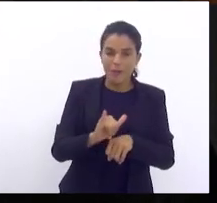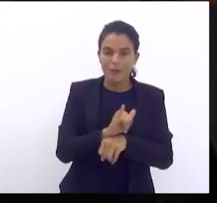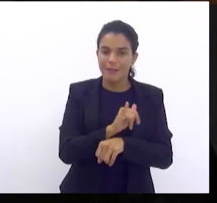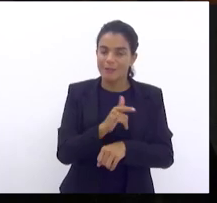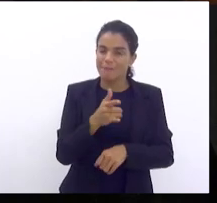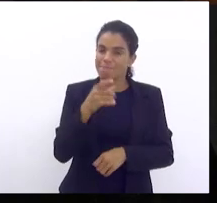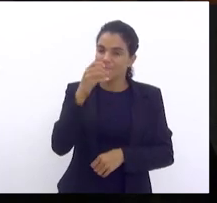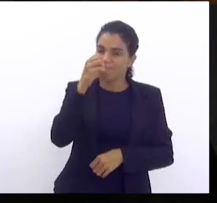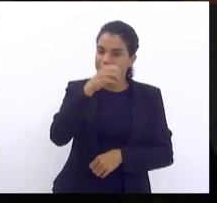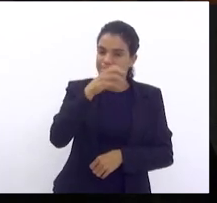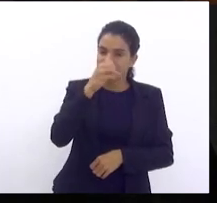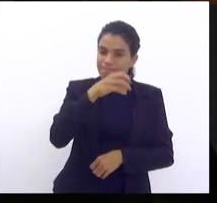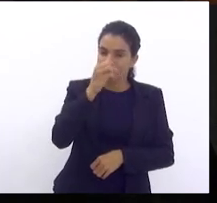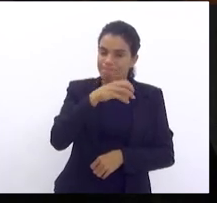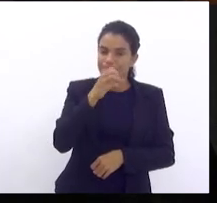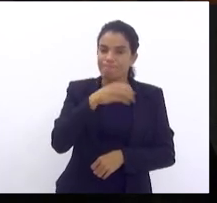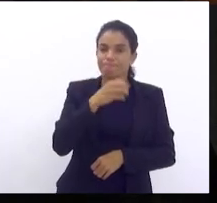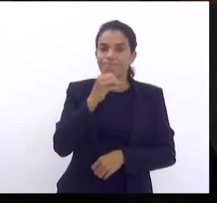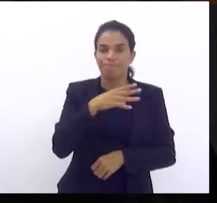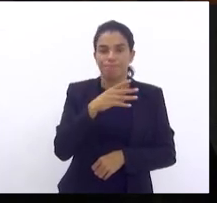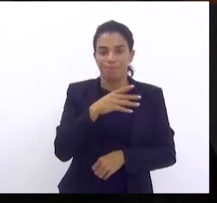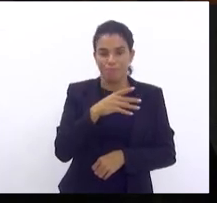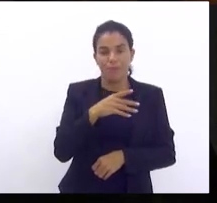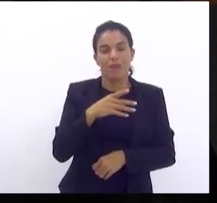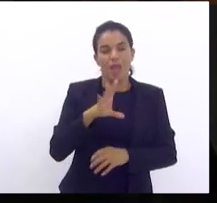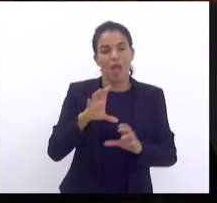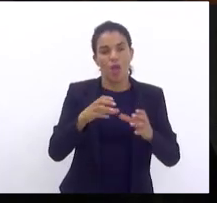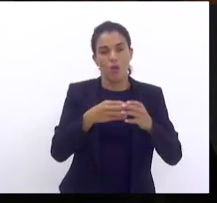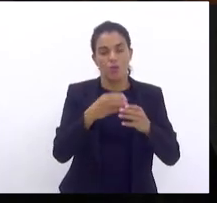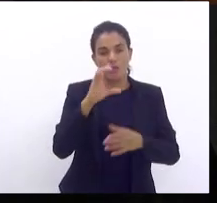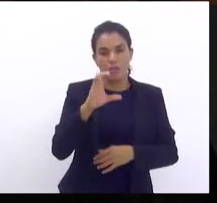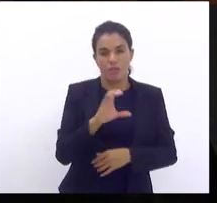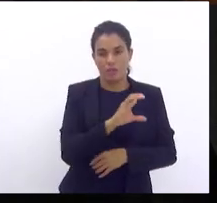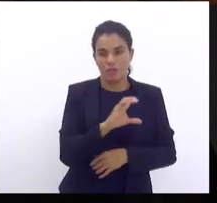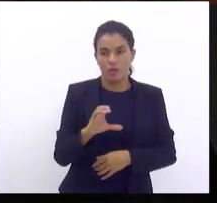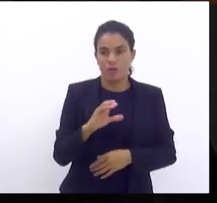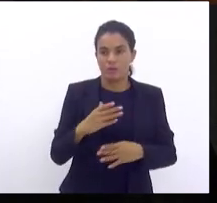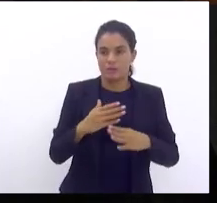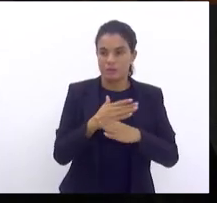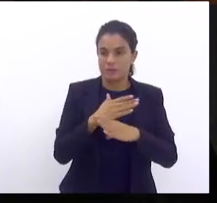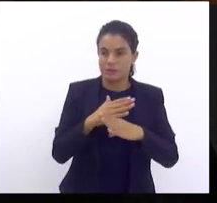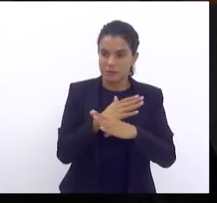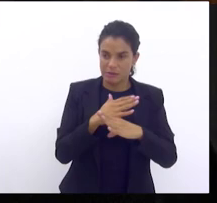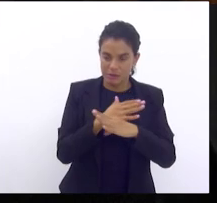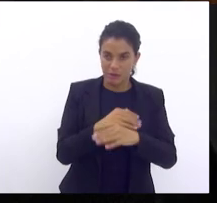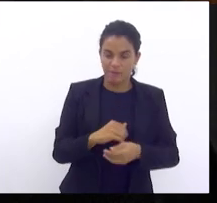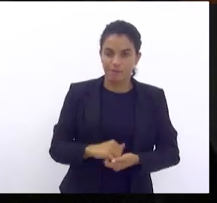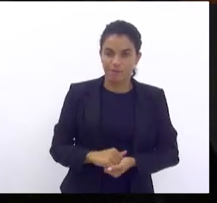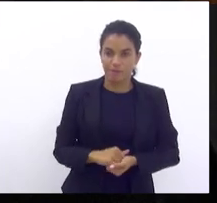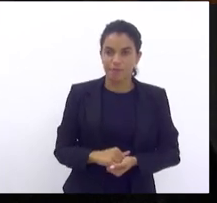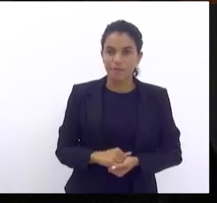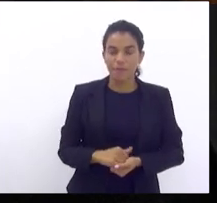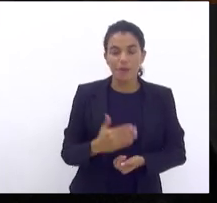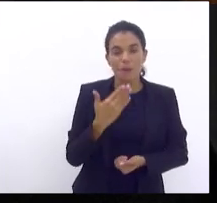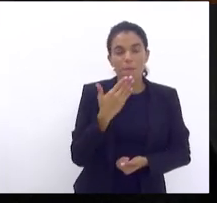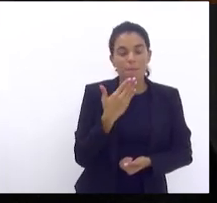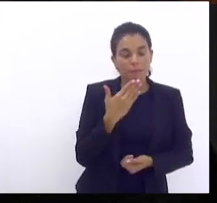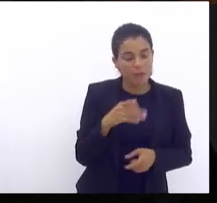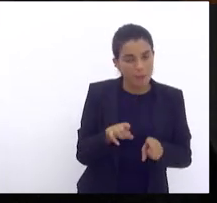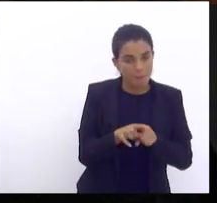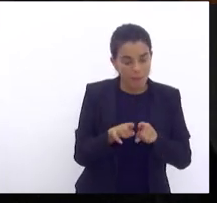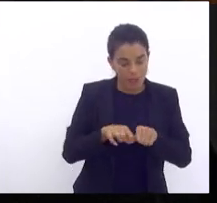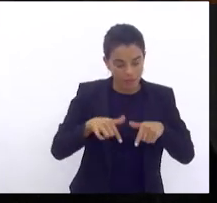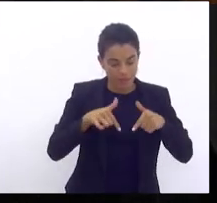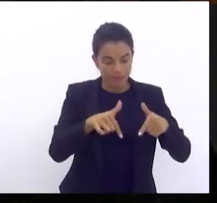Indelicada e que acabou ofendendo boa parte da comunidade católica da cidade presto minha solidariedade